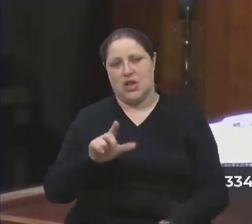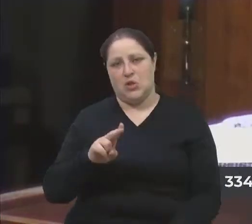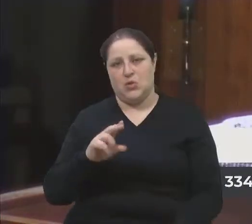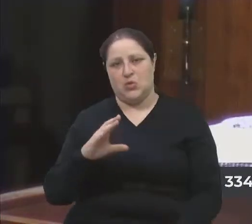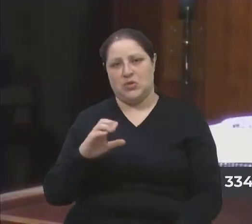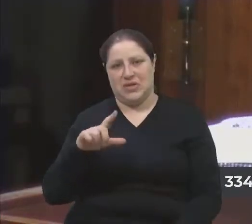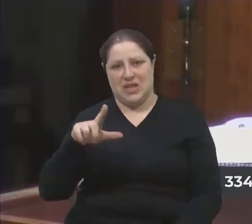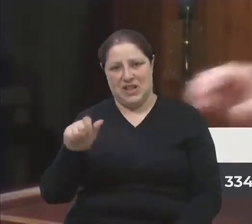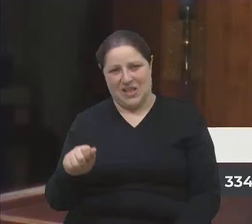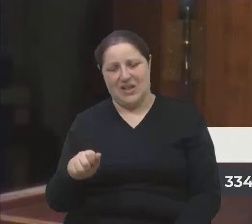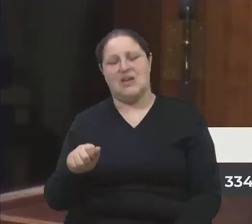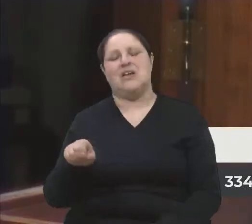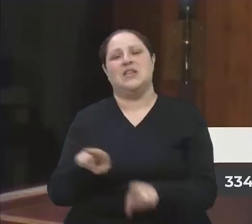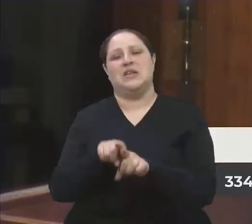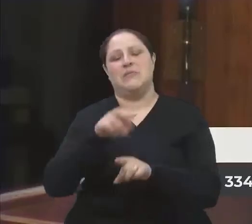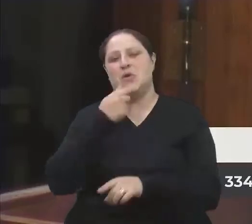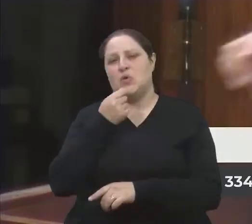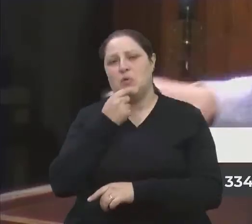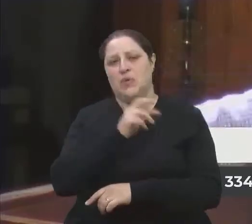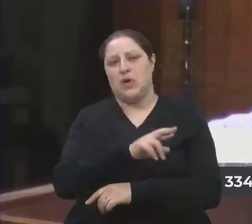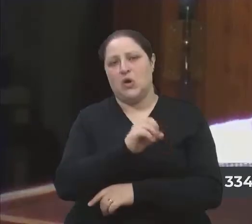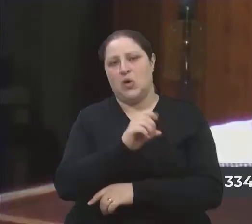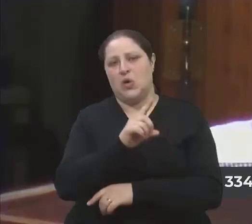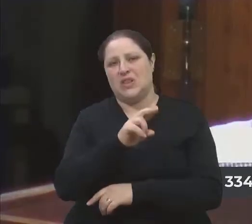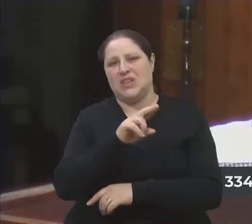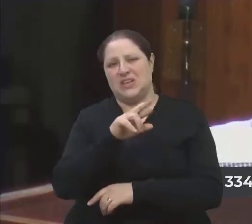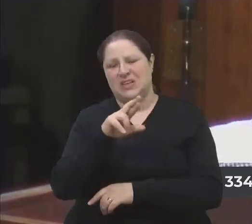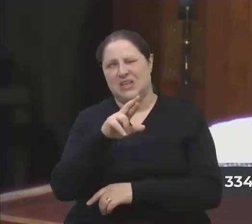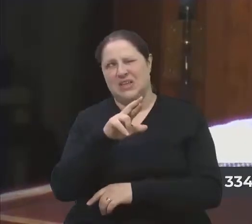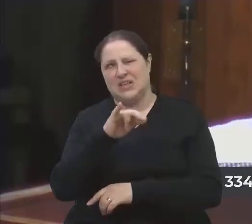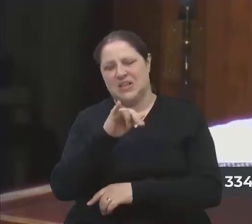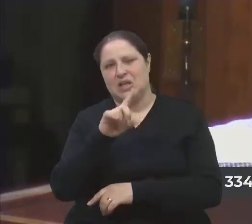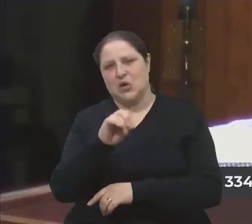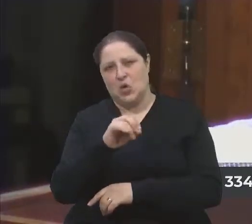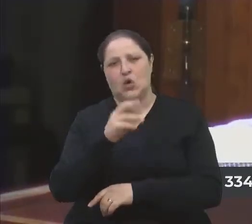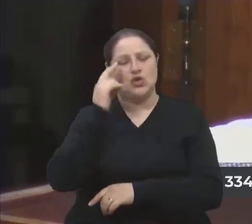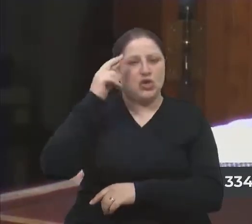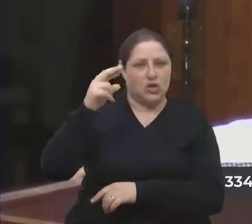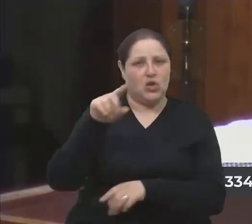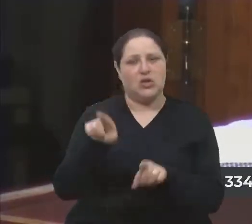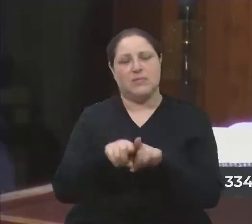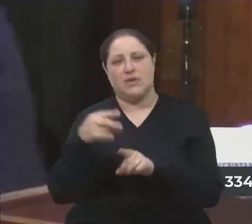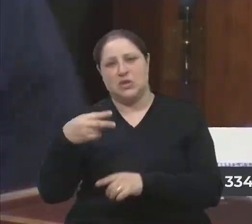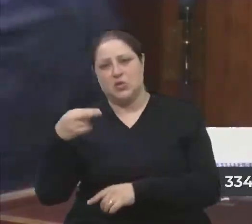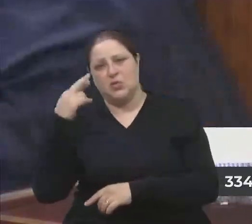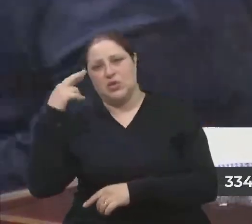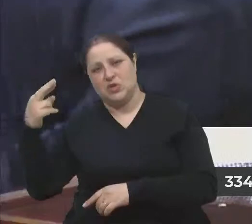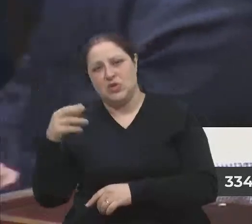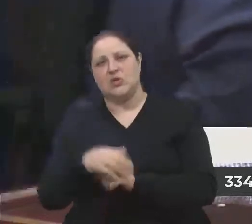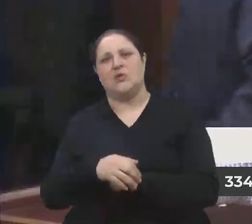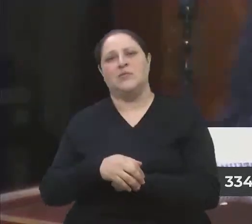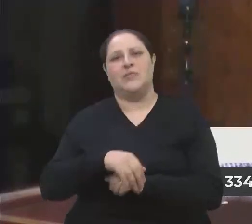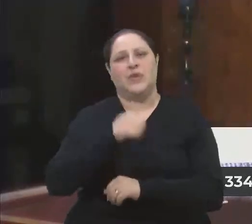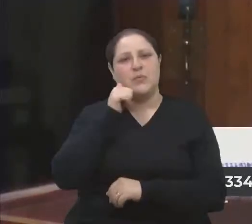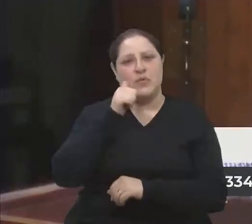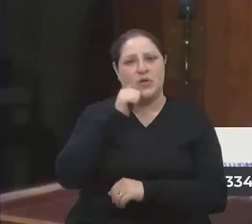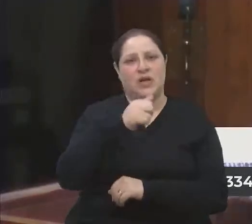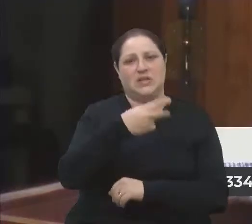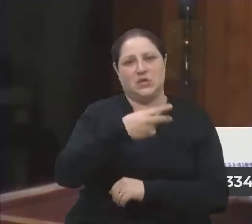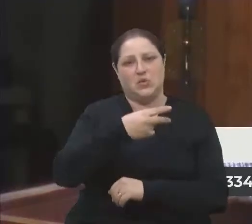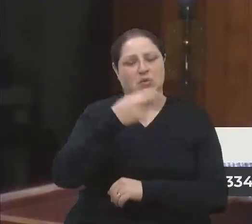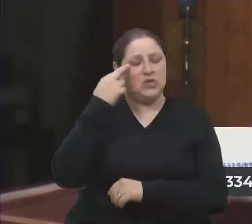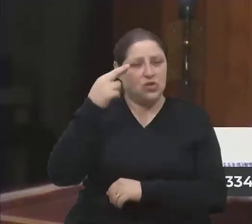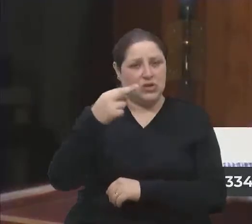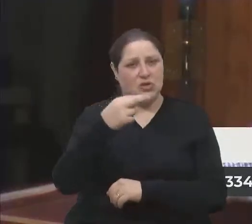Rodrigo, diretor, a Liana Cardoso, vice-diretora, a Rosângela Reck, vice-diretora, e também